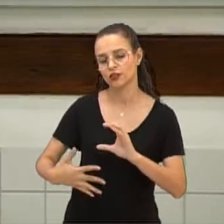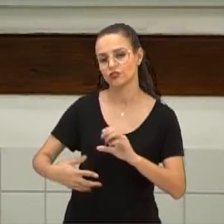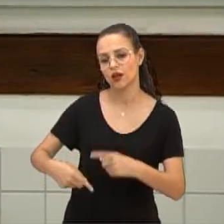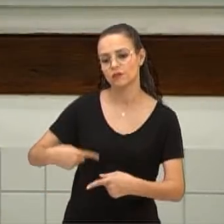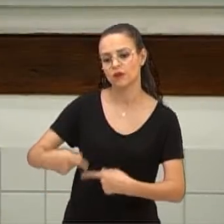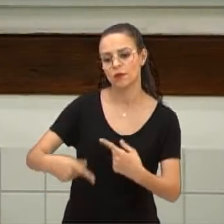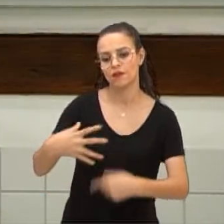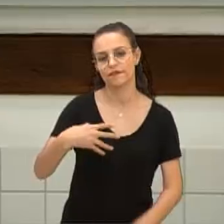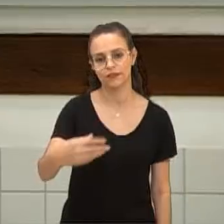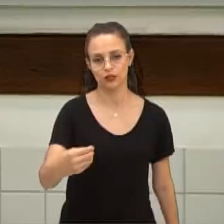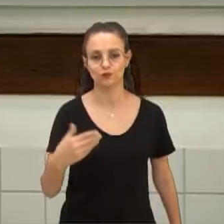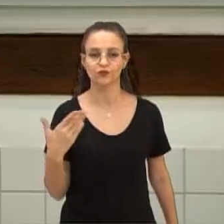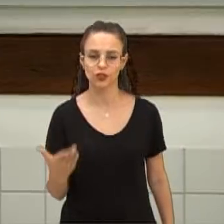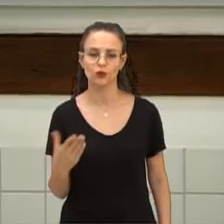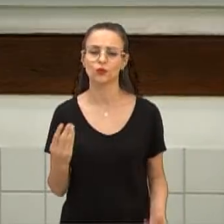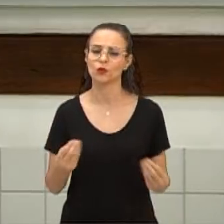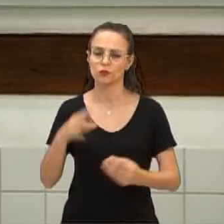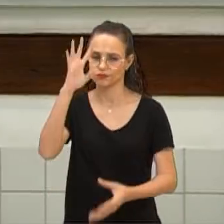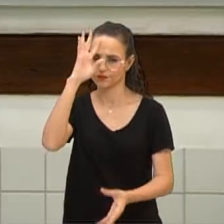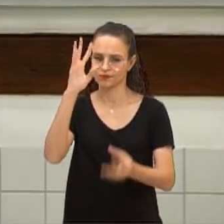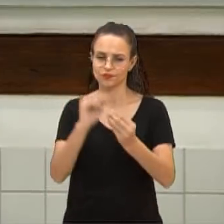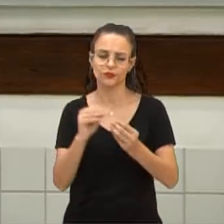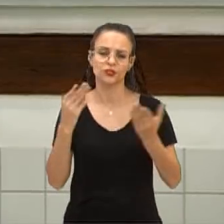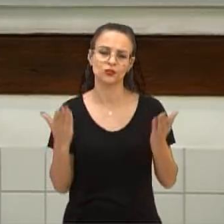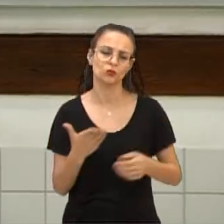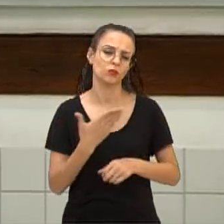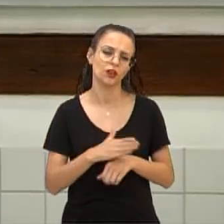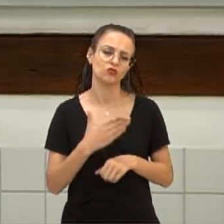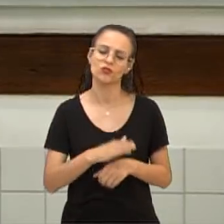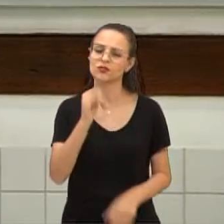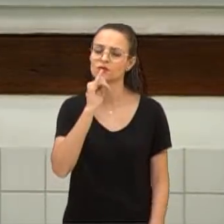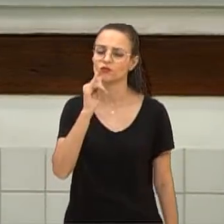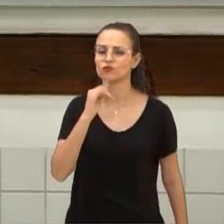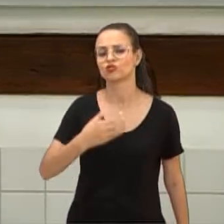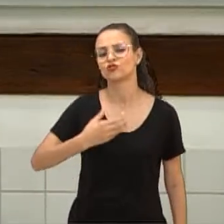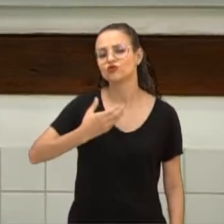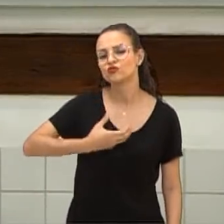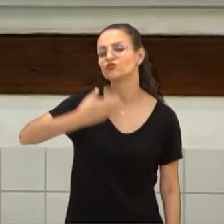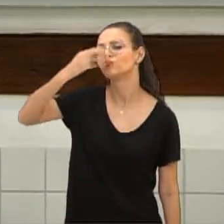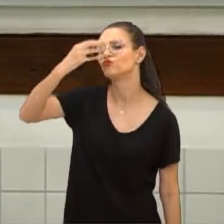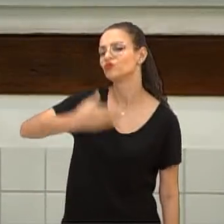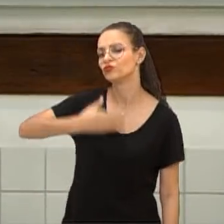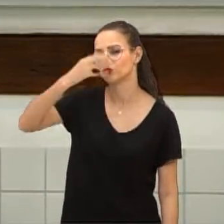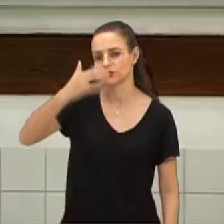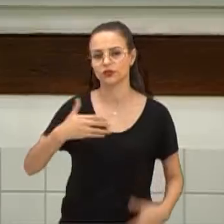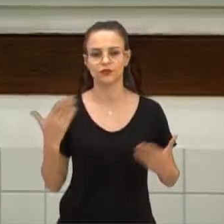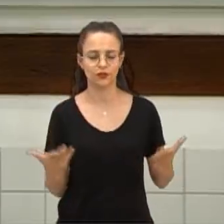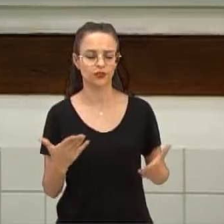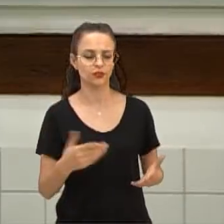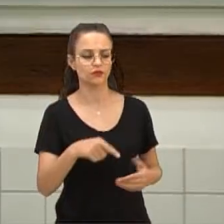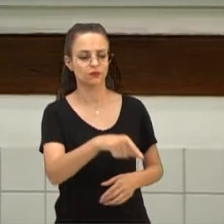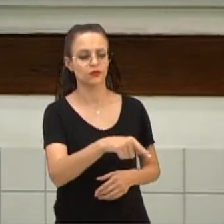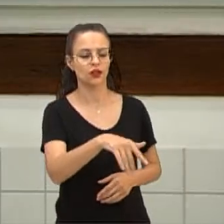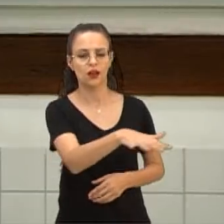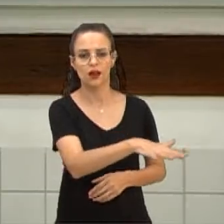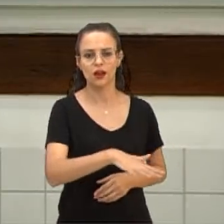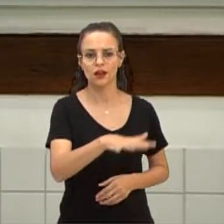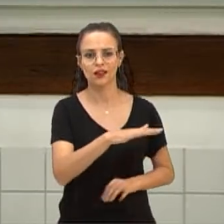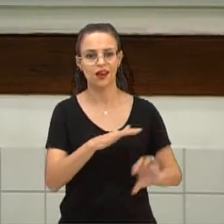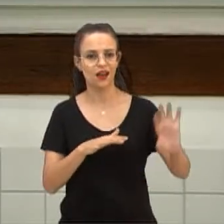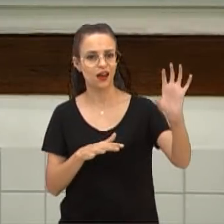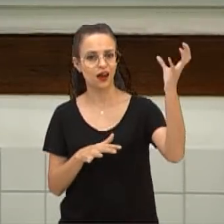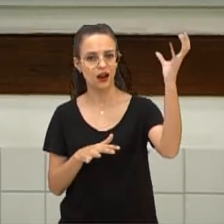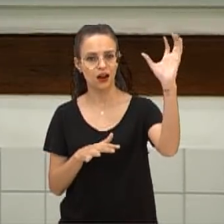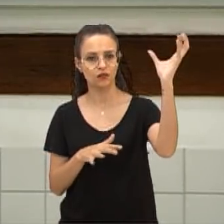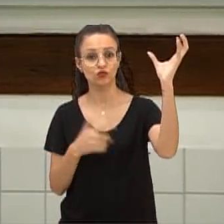que eu interpretaria isso na prática? Olha só, vamos pegar o exemplo da girafa. Bom, modificações ambientais. As árvores já não